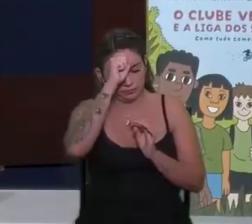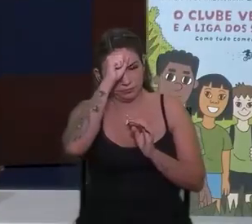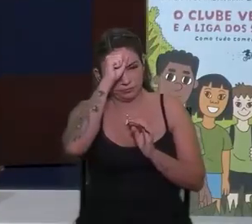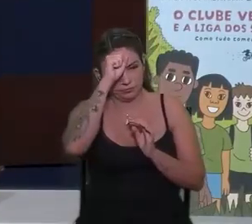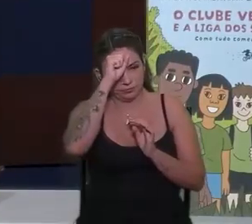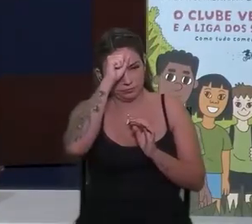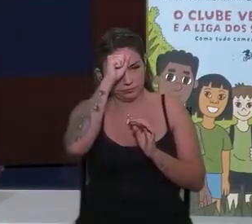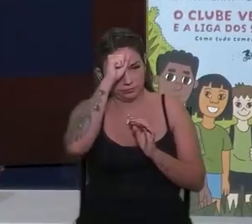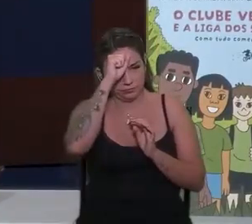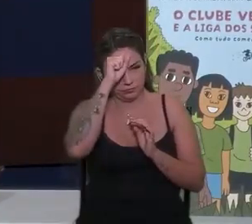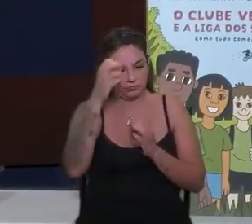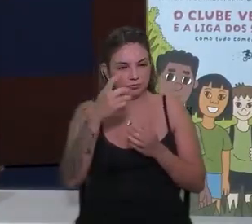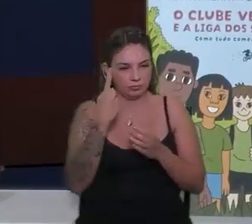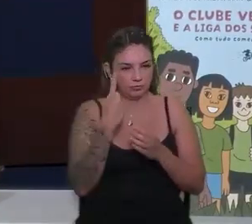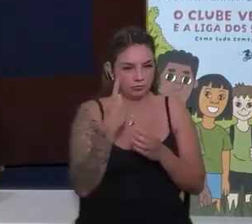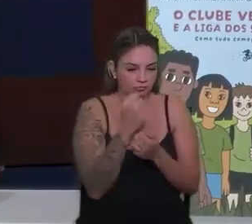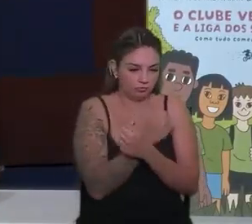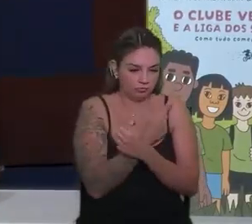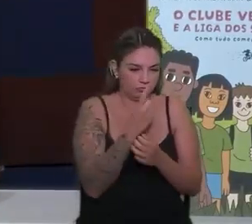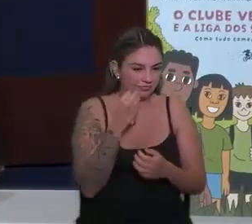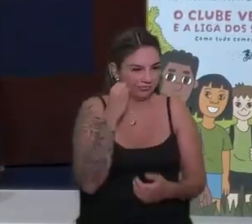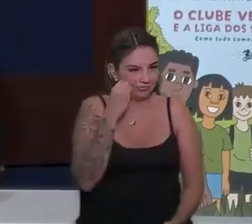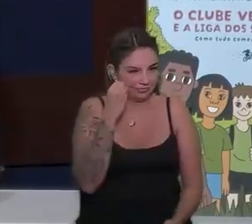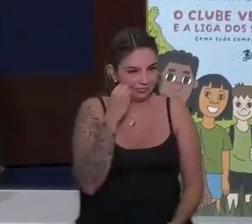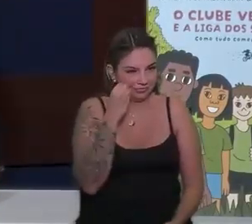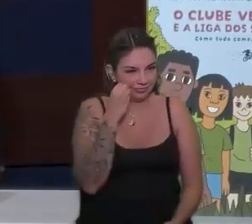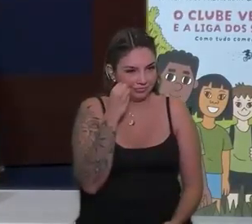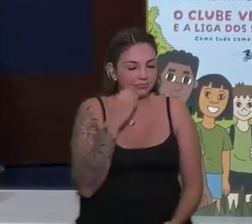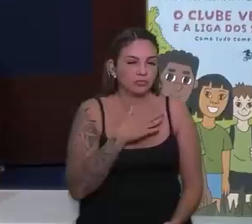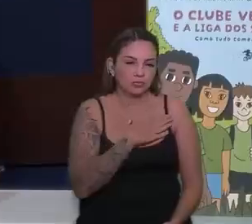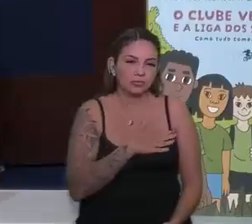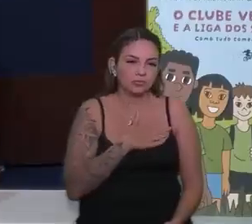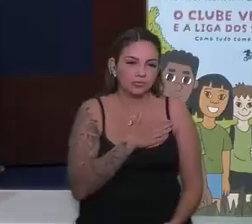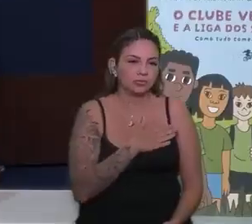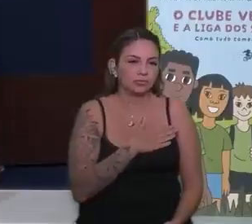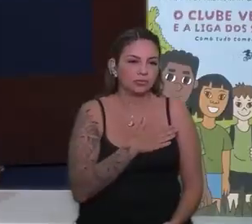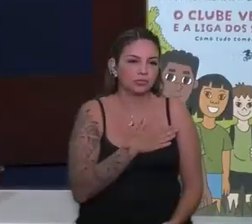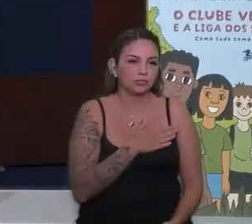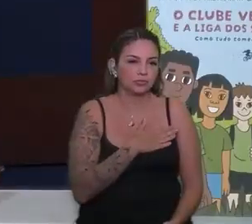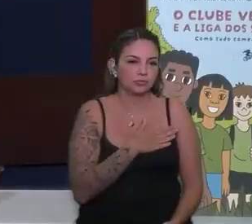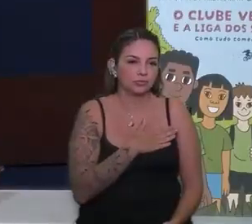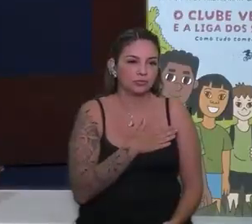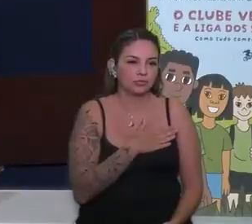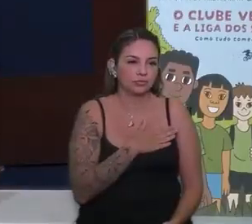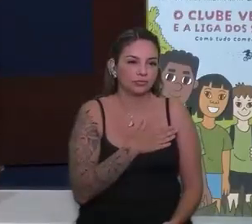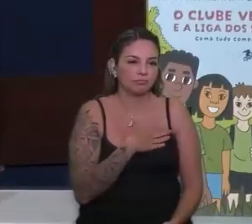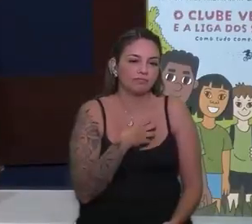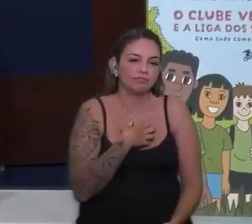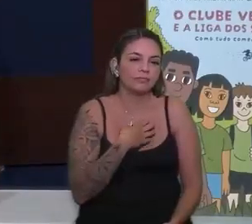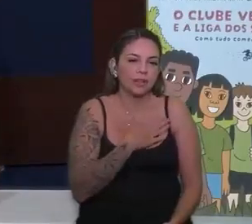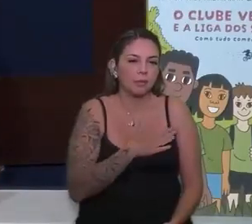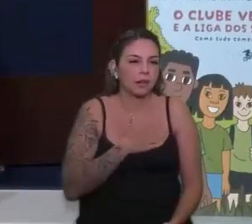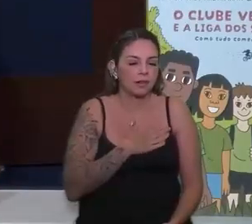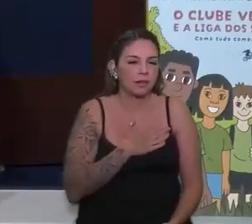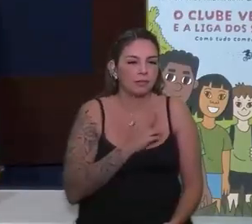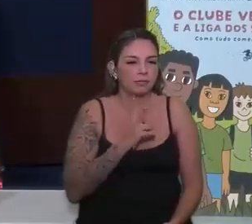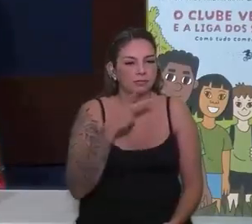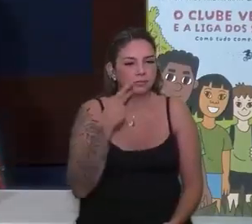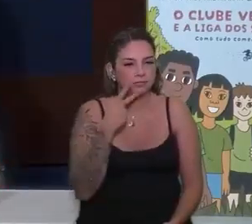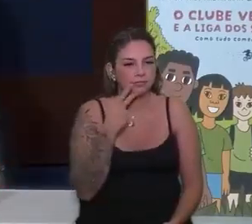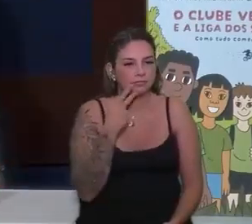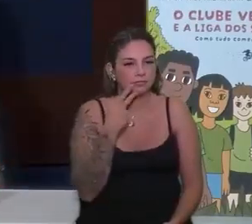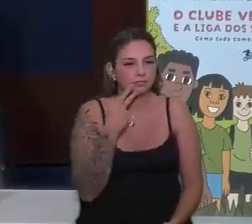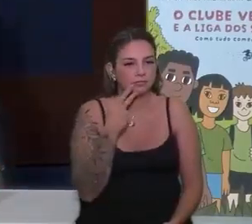aprende e acolhe uma experiência por prazer. A gente é hedonista, a gente quer sentir prazer. Eu sempre